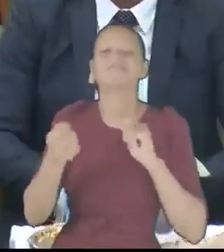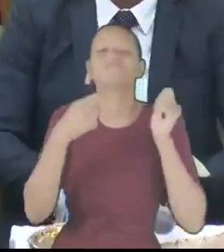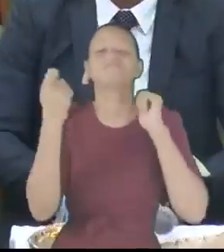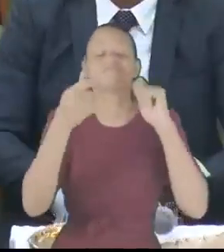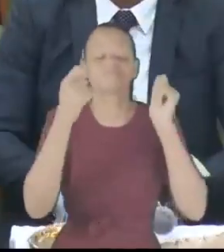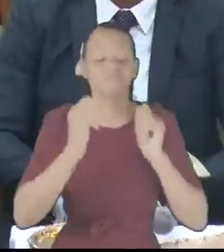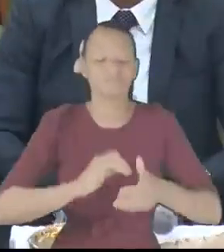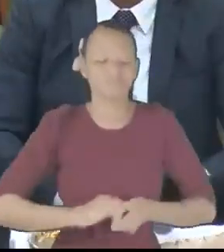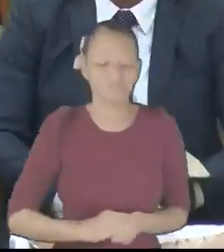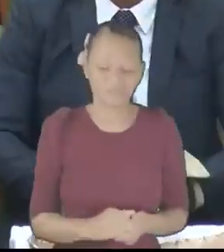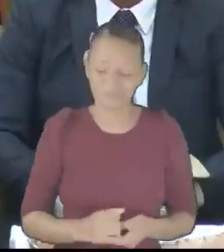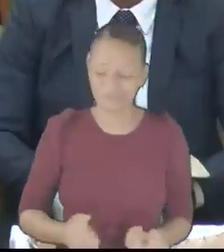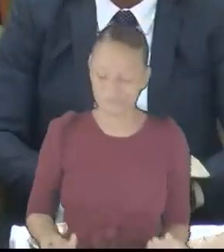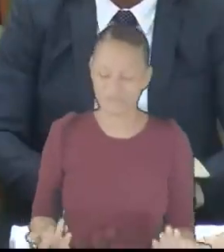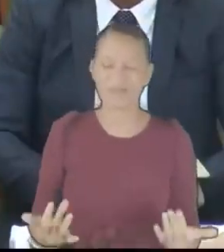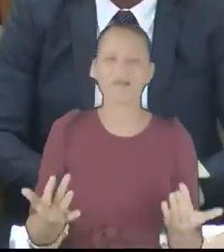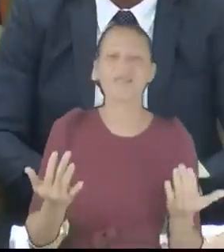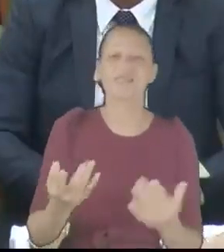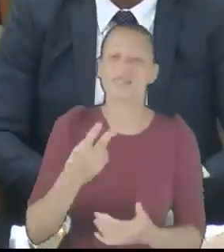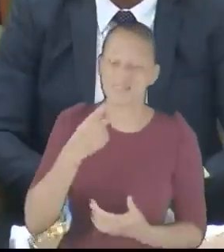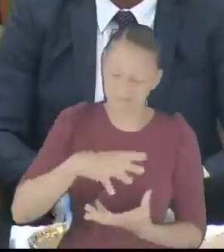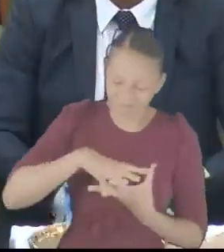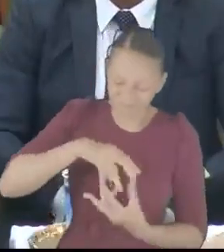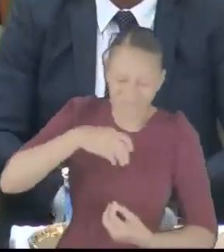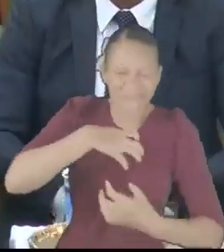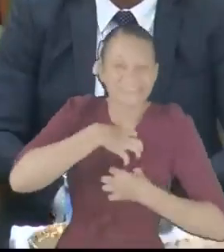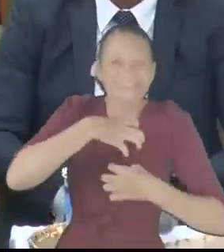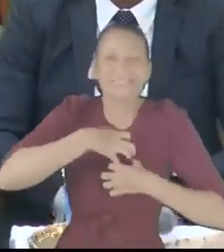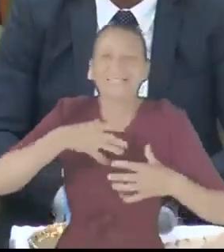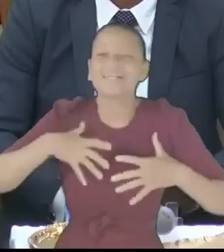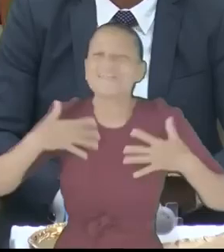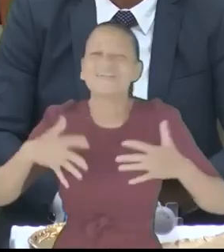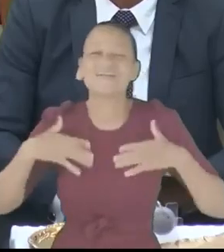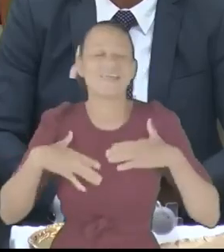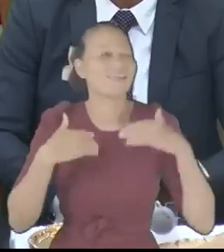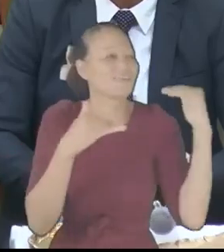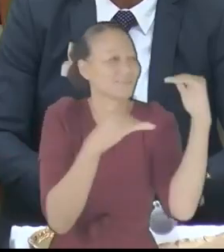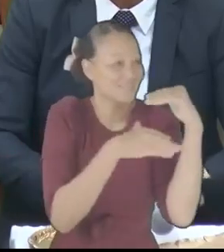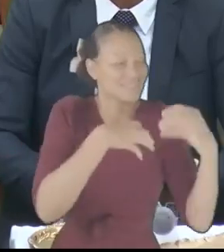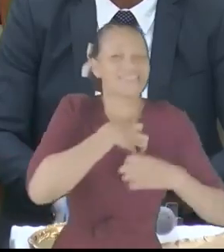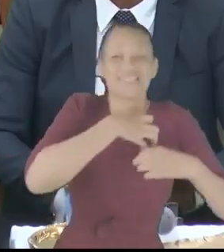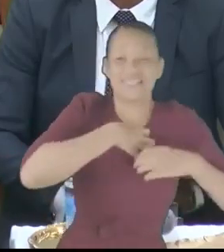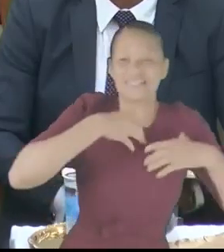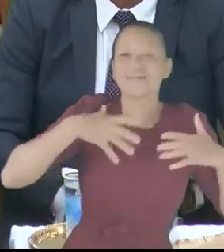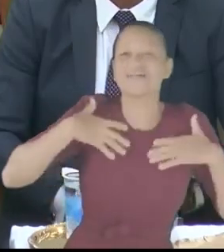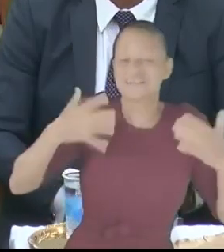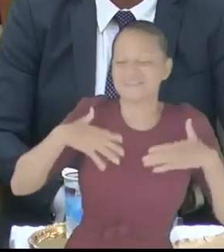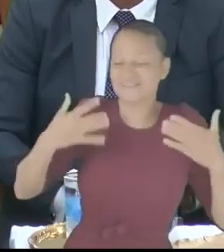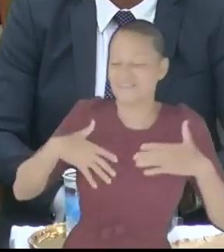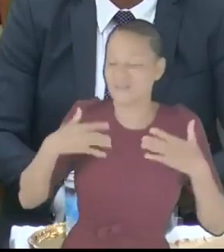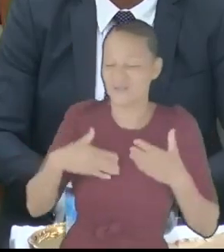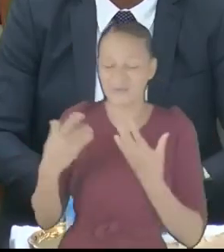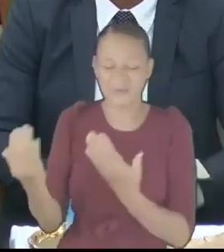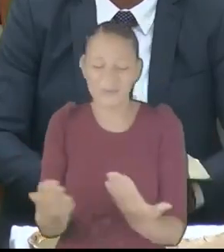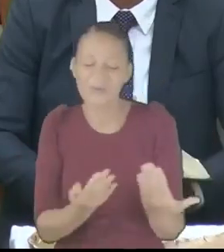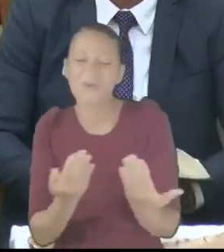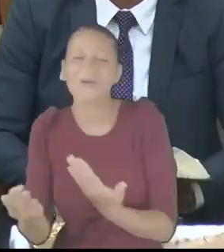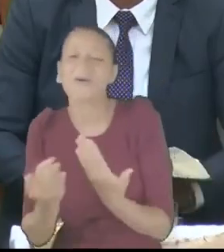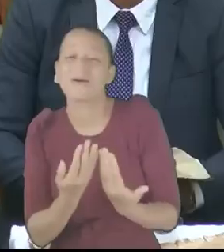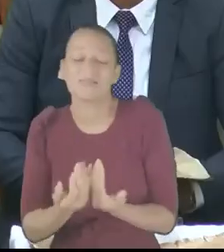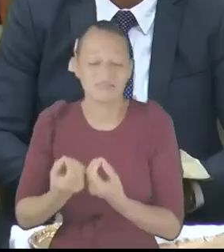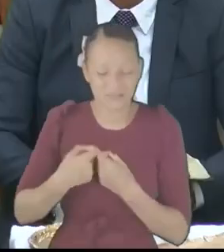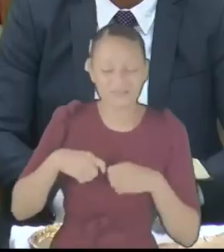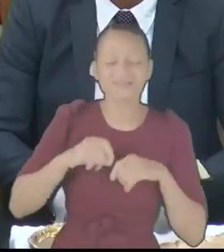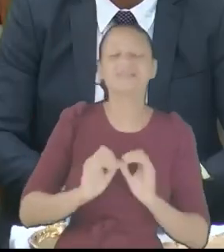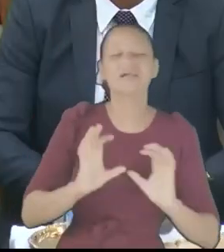aleluia. Oh, irmão, a tua alma não sente alegria? Galeria, a tua alma não sente alegria? Coral, banda,